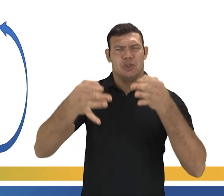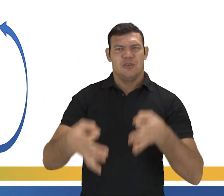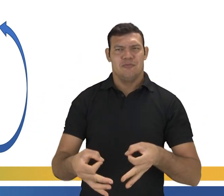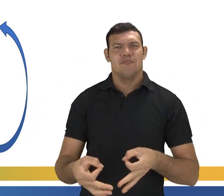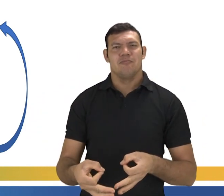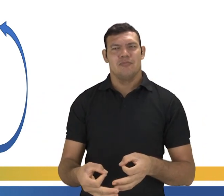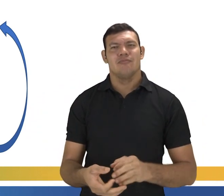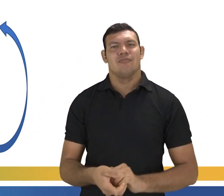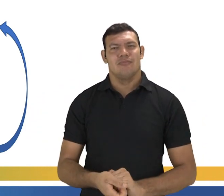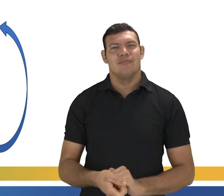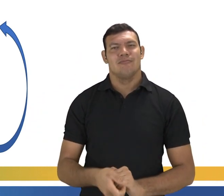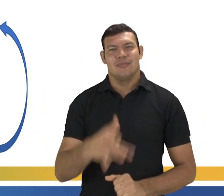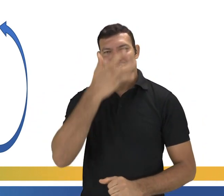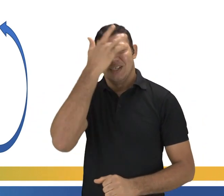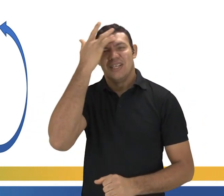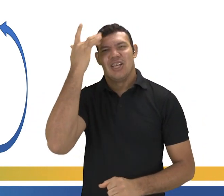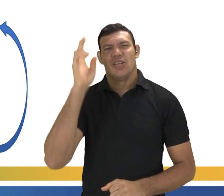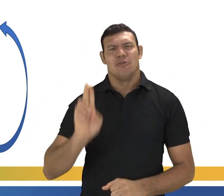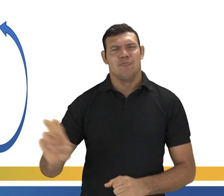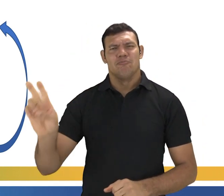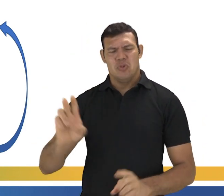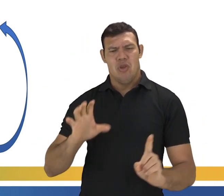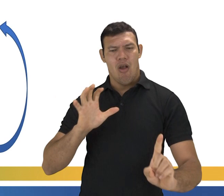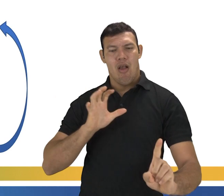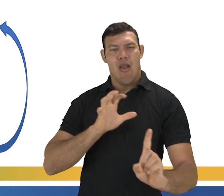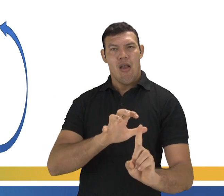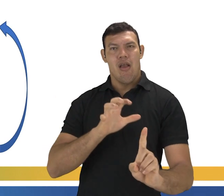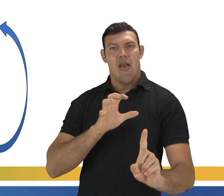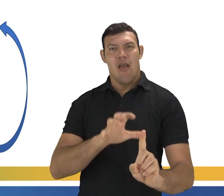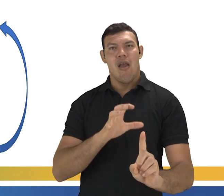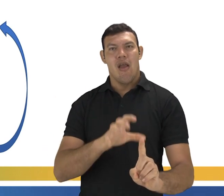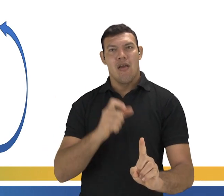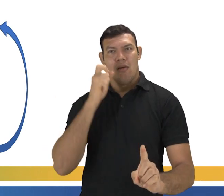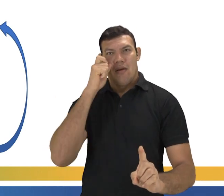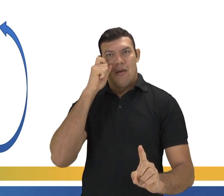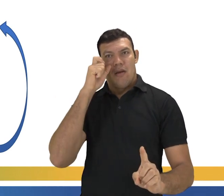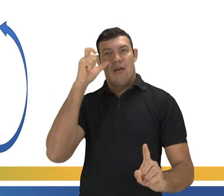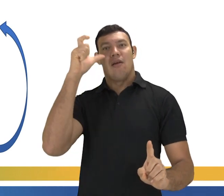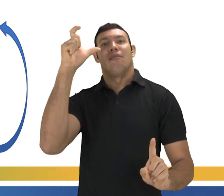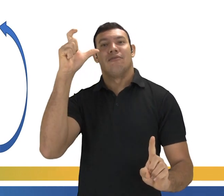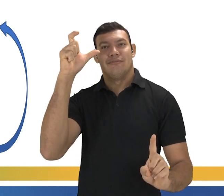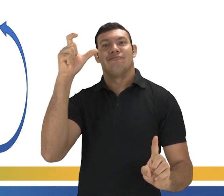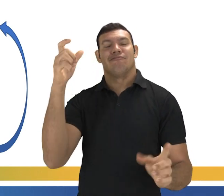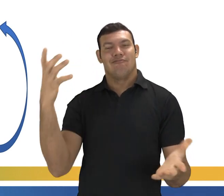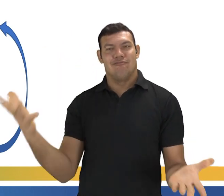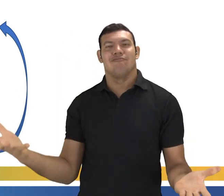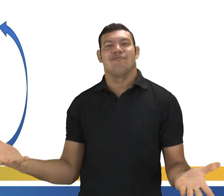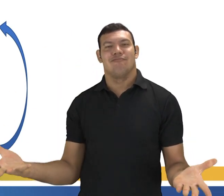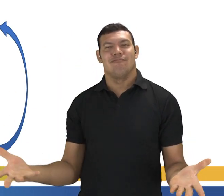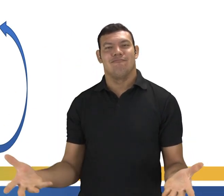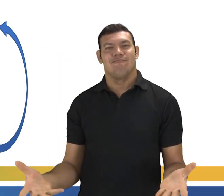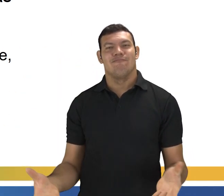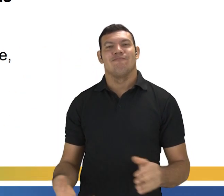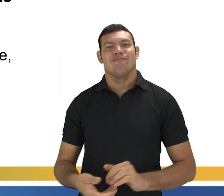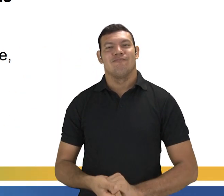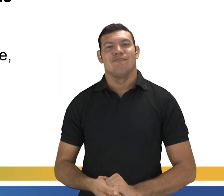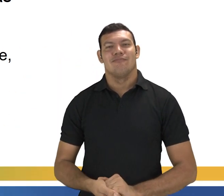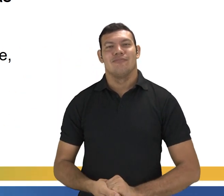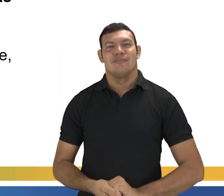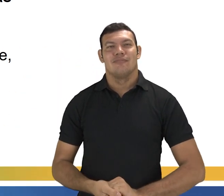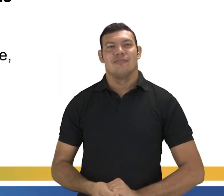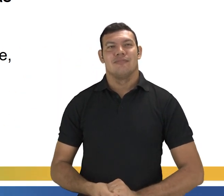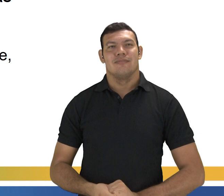as pessoas que utilizam. Convence de fato o outro, porque você apresenta uma exemplificação que justifica a ideia que você